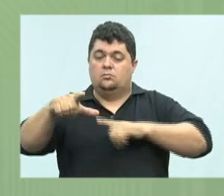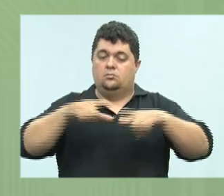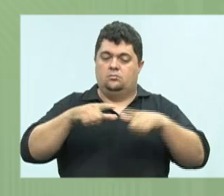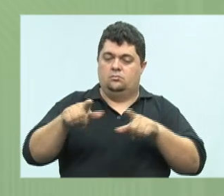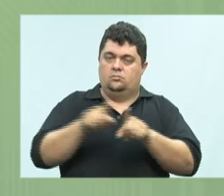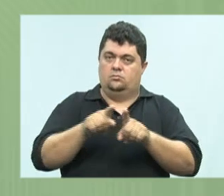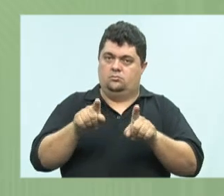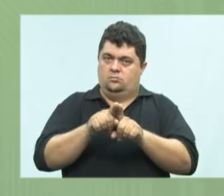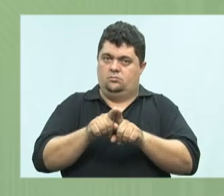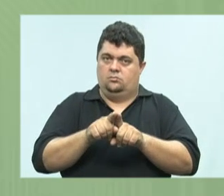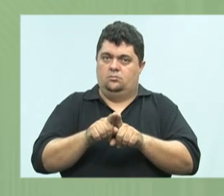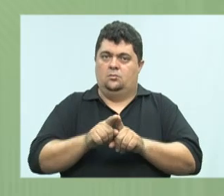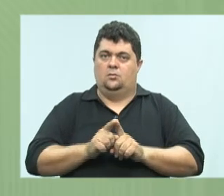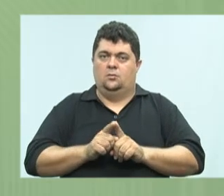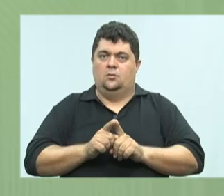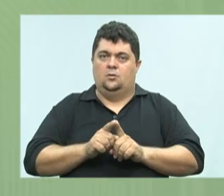intervenção,